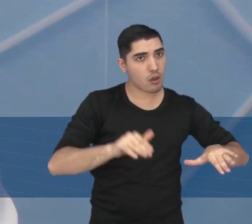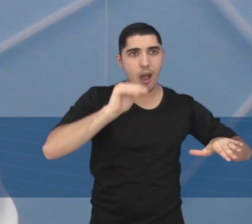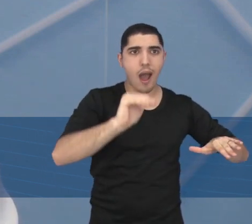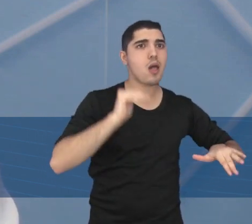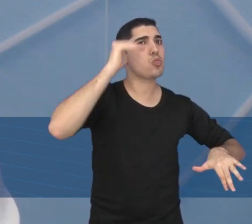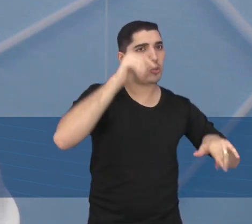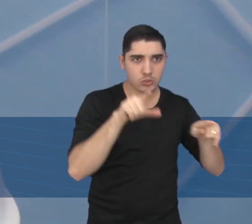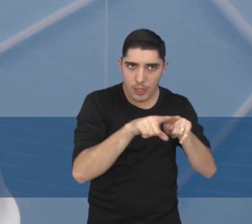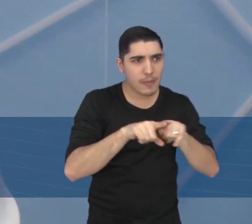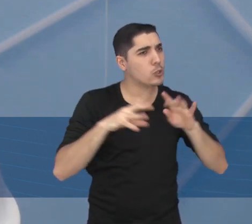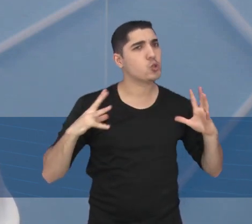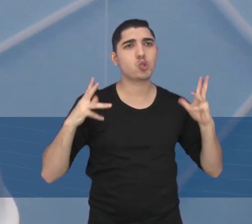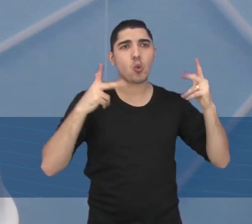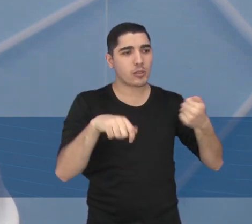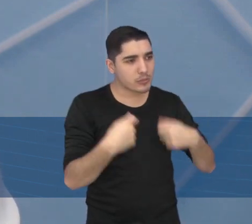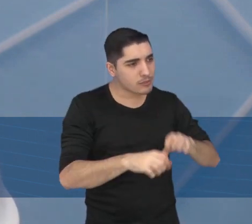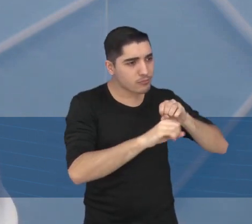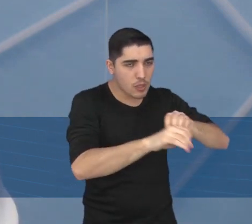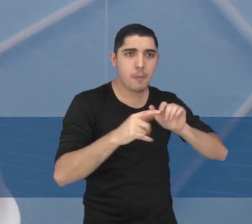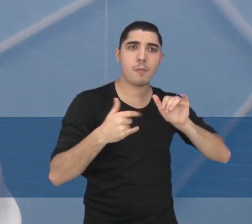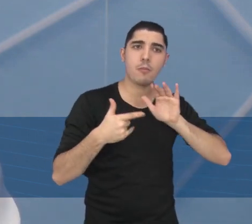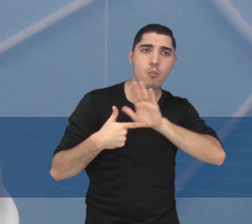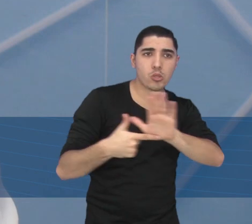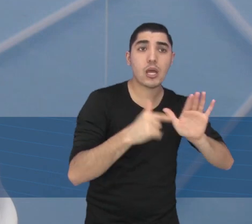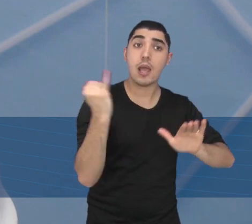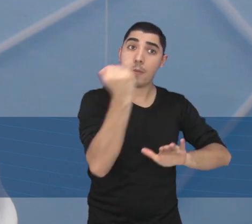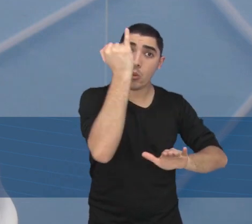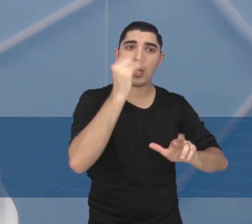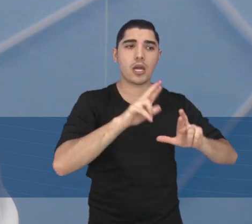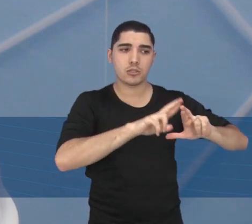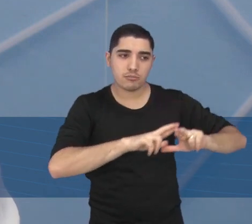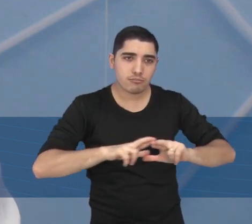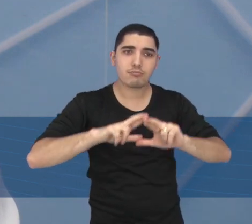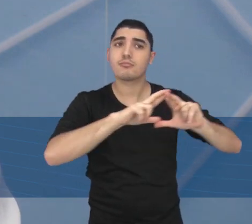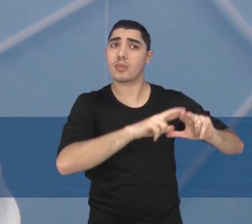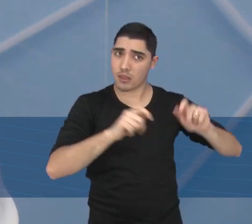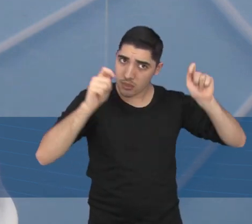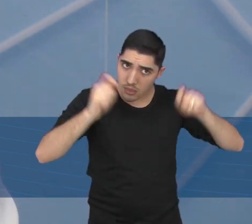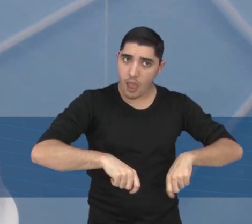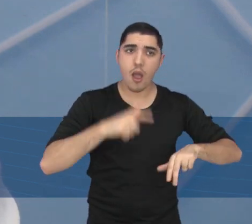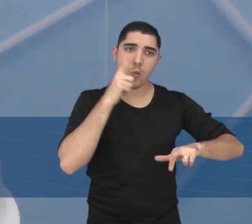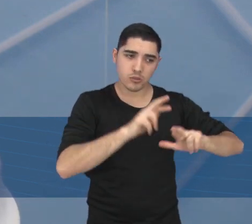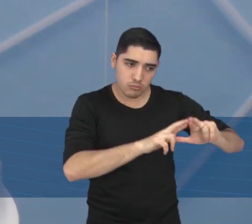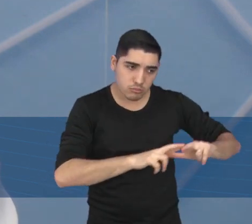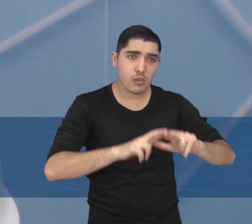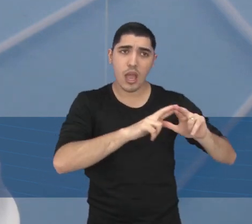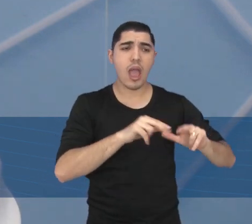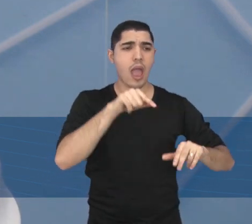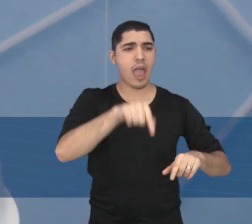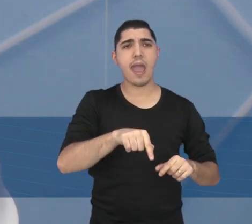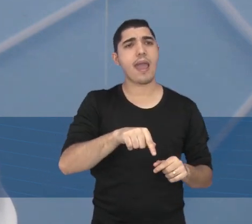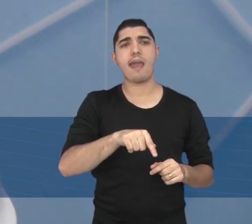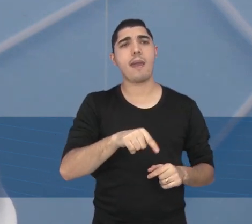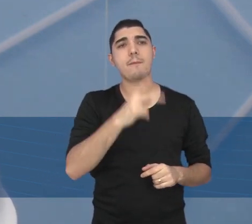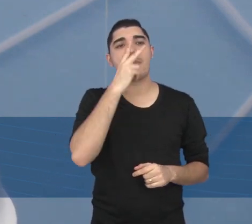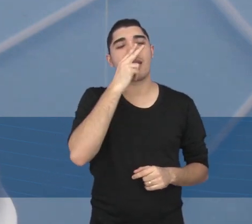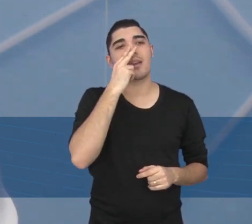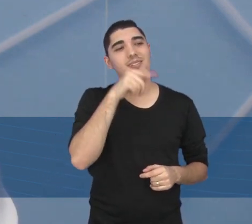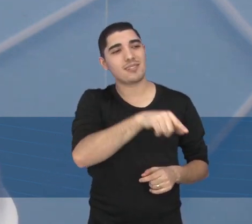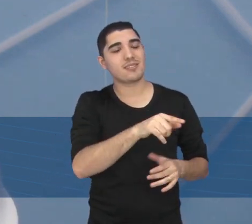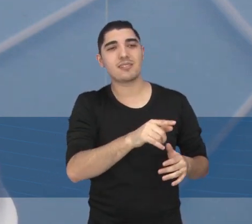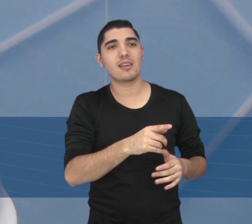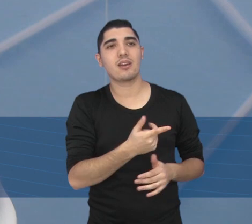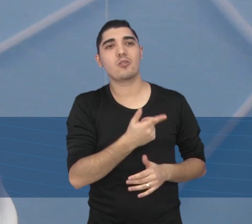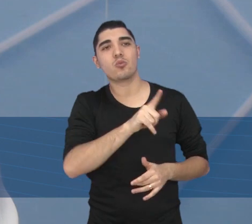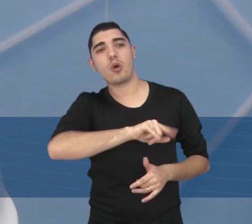gerações, a importância de se reciclar, isso que a gente comentou aqui, de que é possível reciclar, é um desperdício muito grande não aproveitar